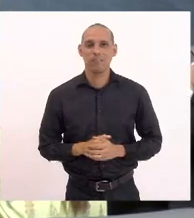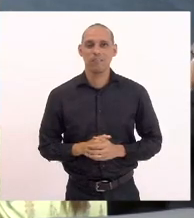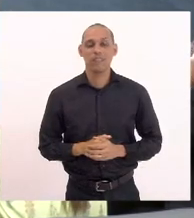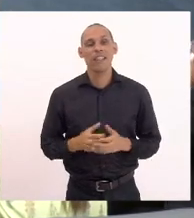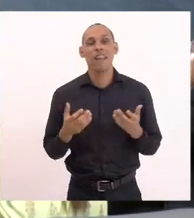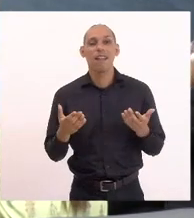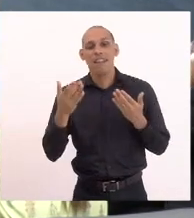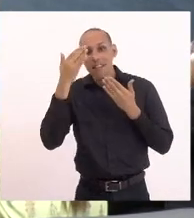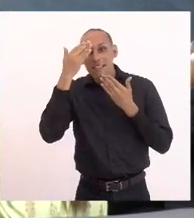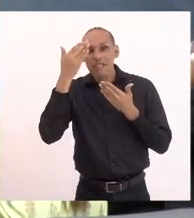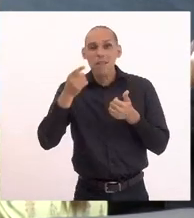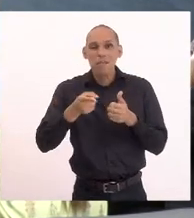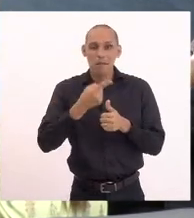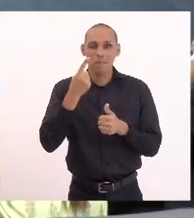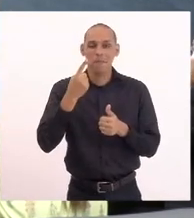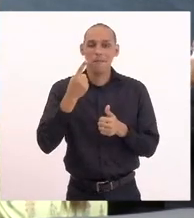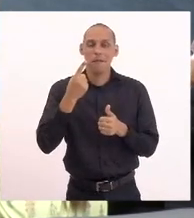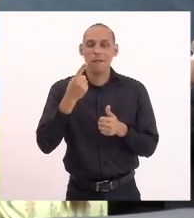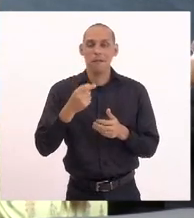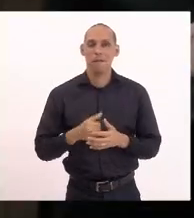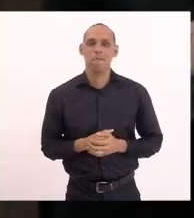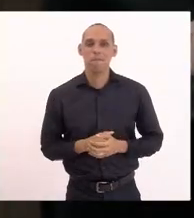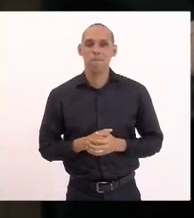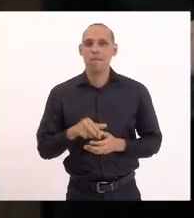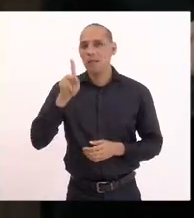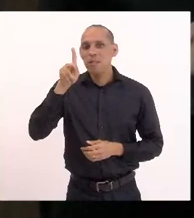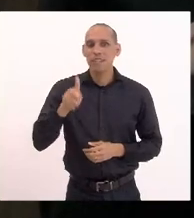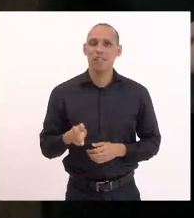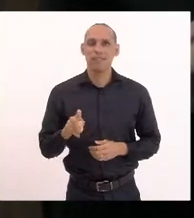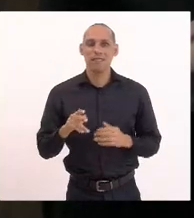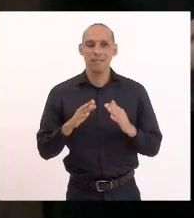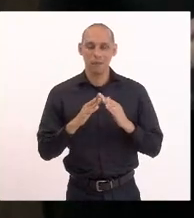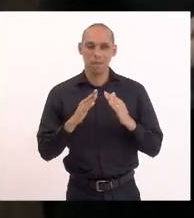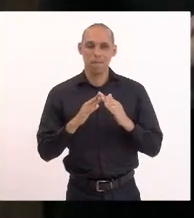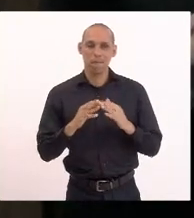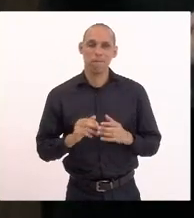Quero agradecer primeiramente ao presidente da casa,